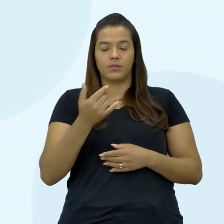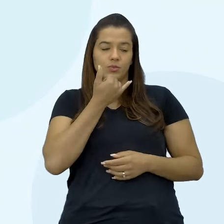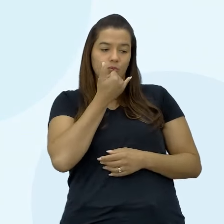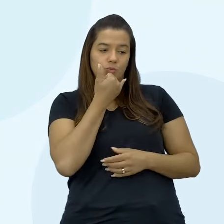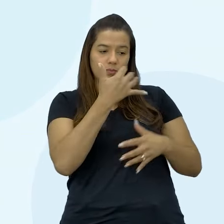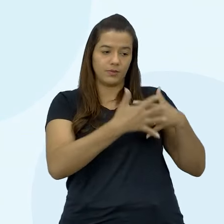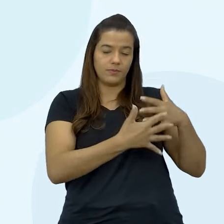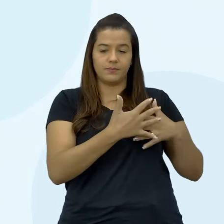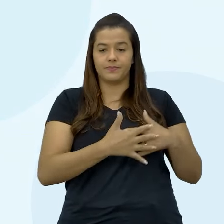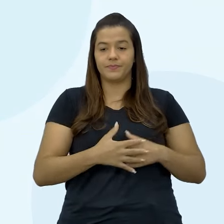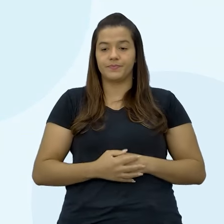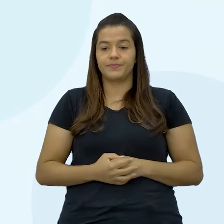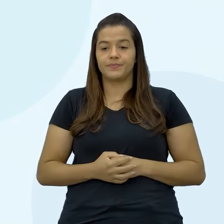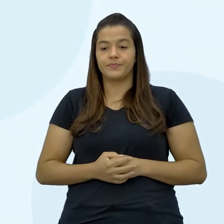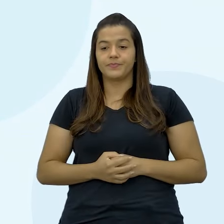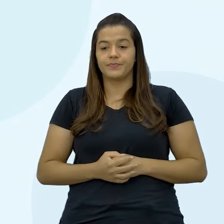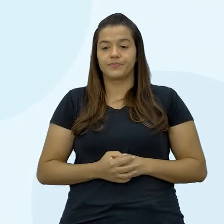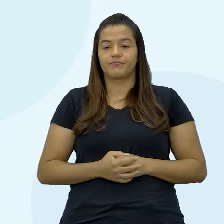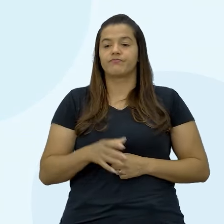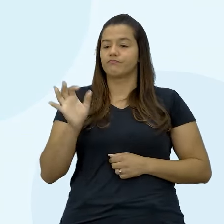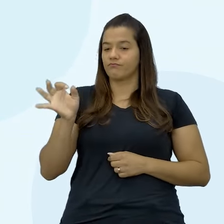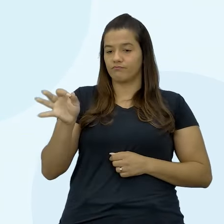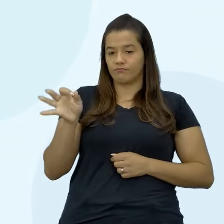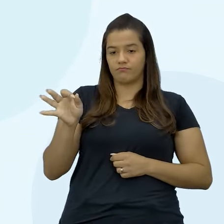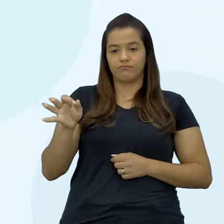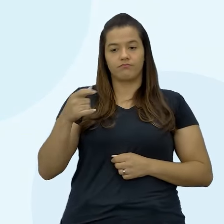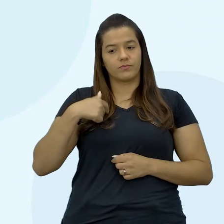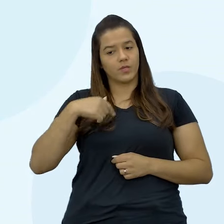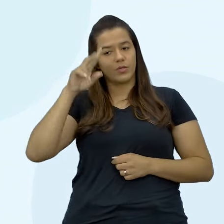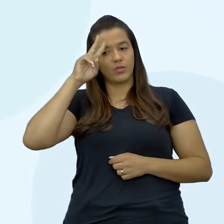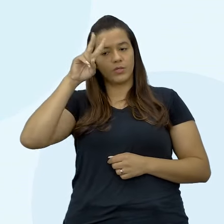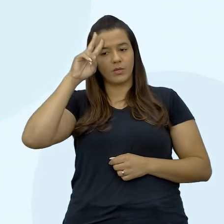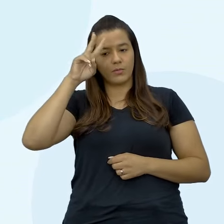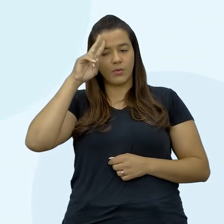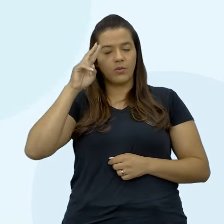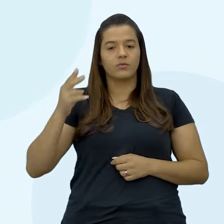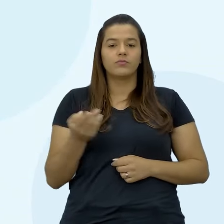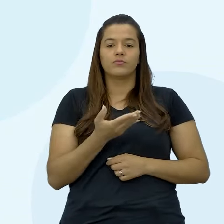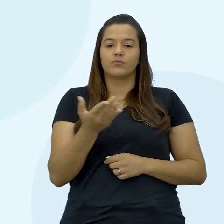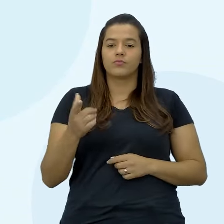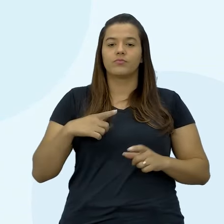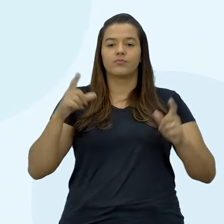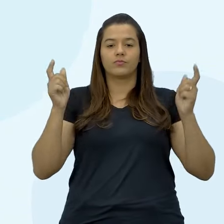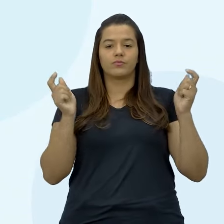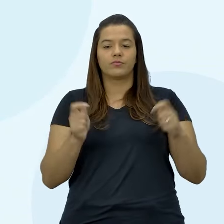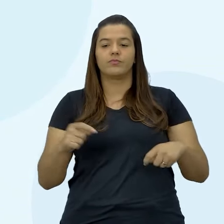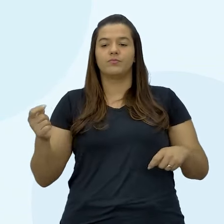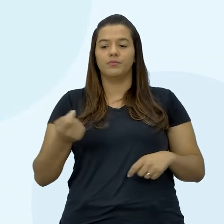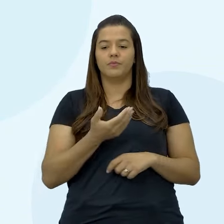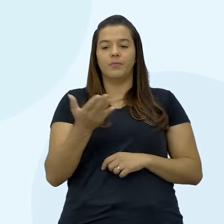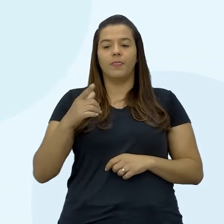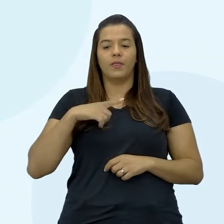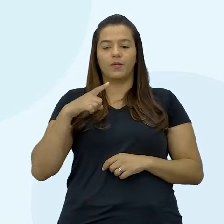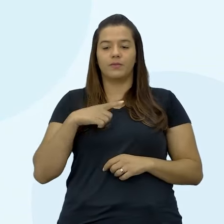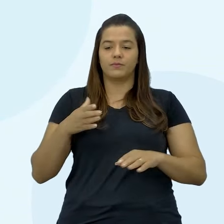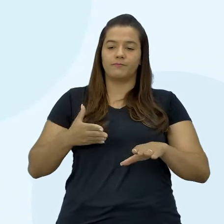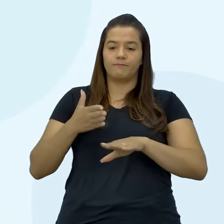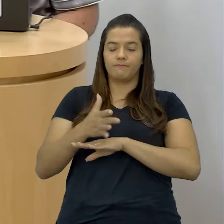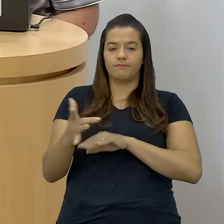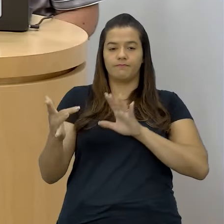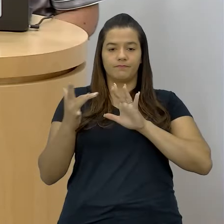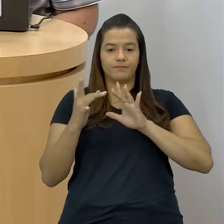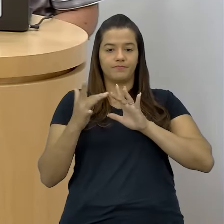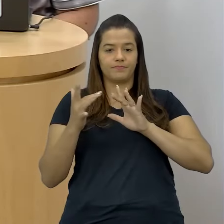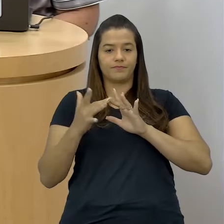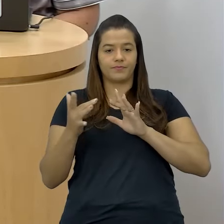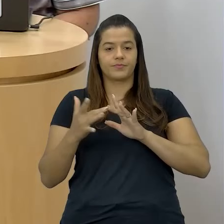Lourdes. Imagina, não, tá certo, Renan. Lembrar e também dar um espaço para que eles possam entrar em contato